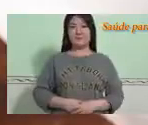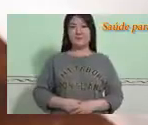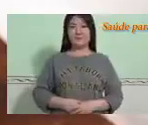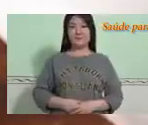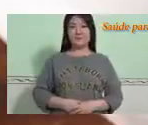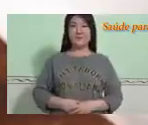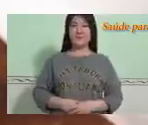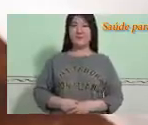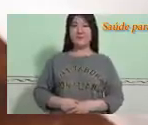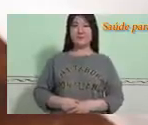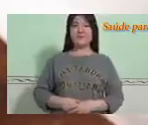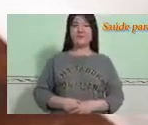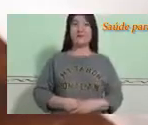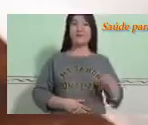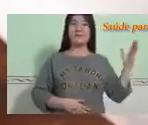a